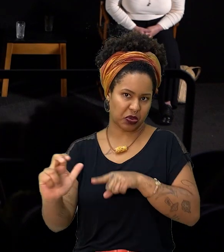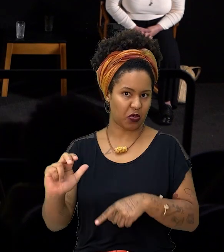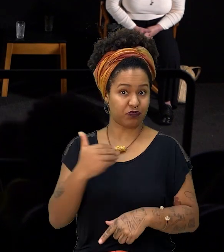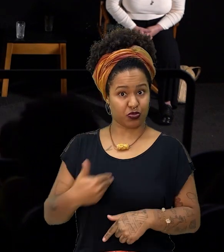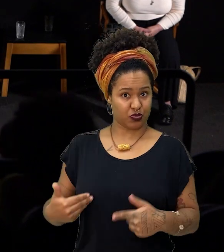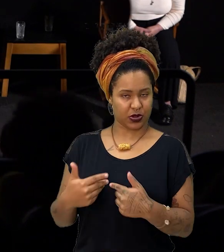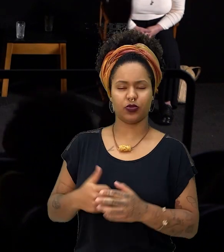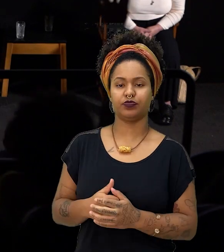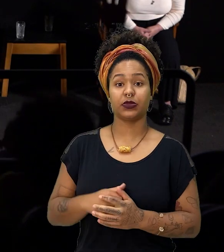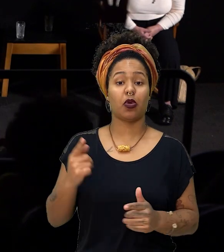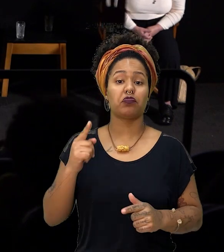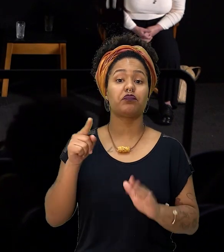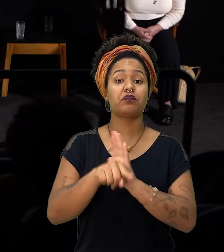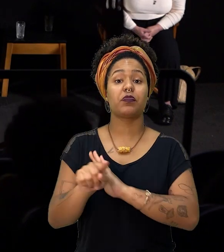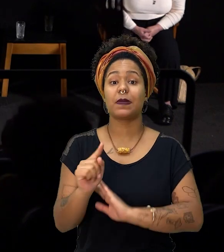pé.